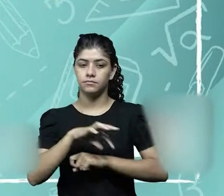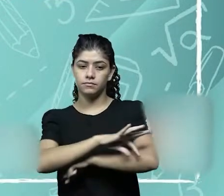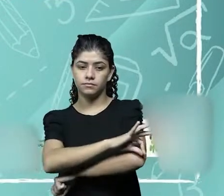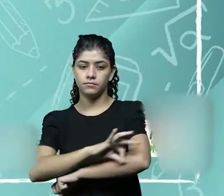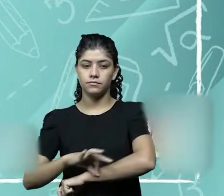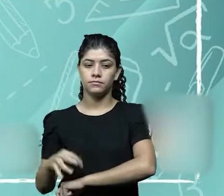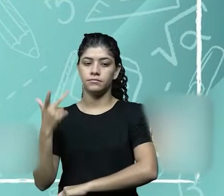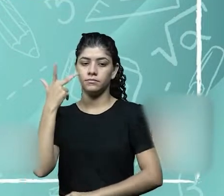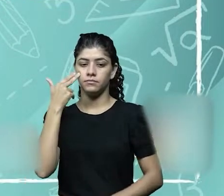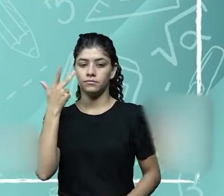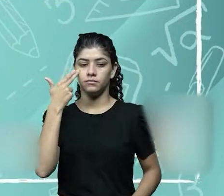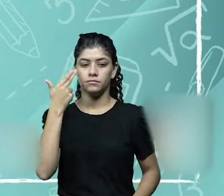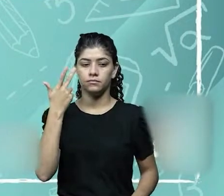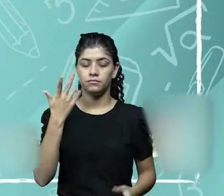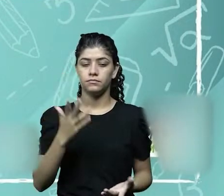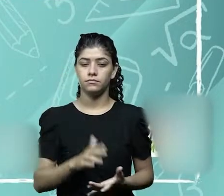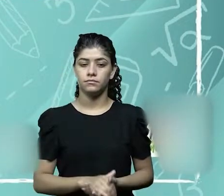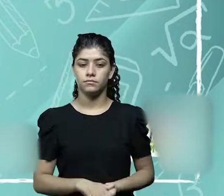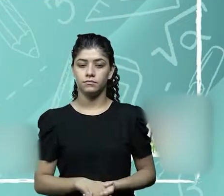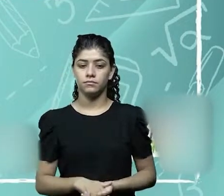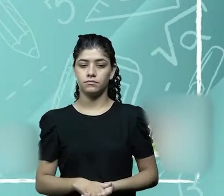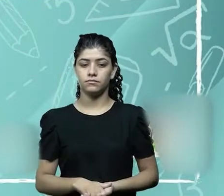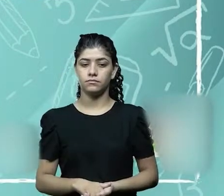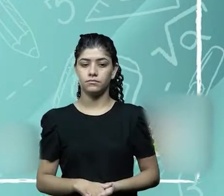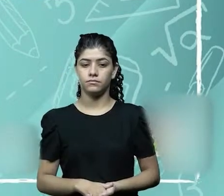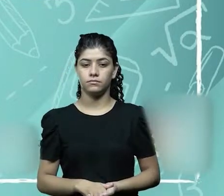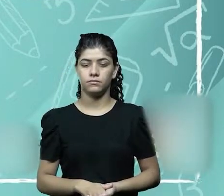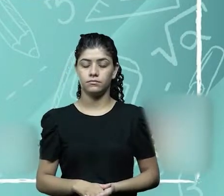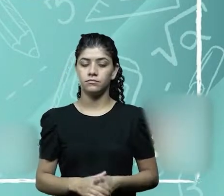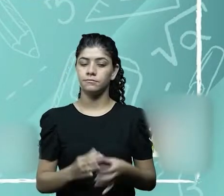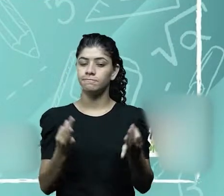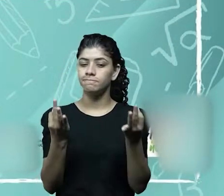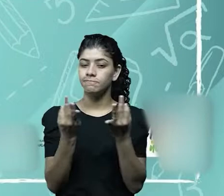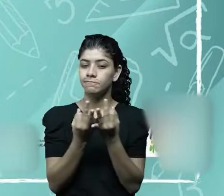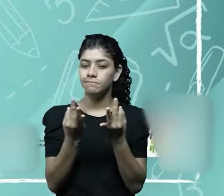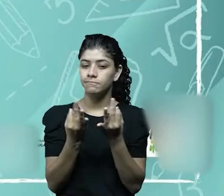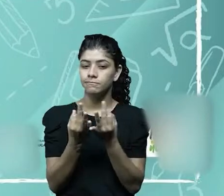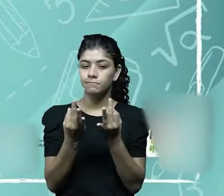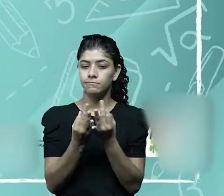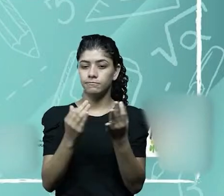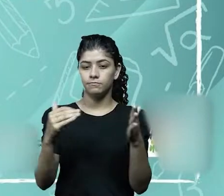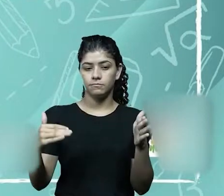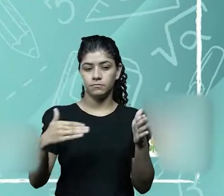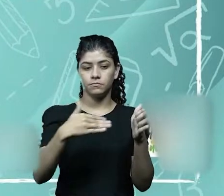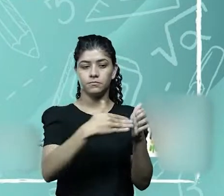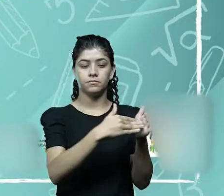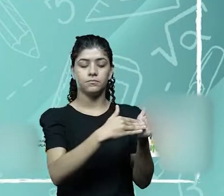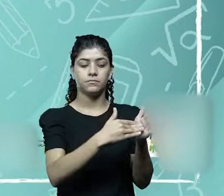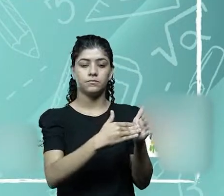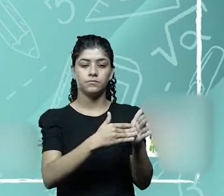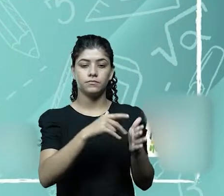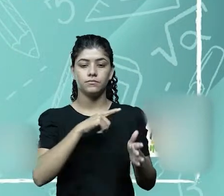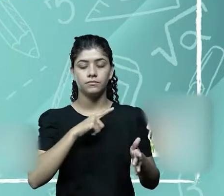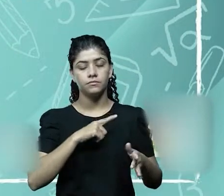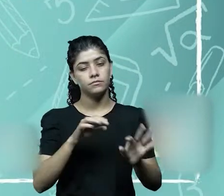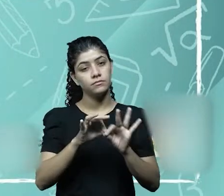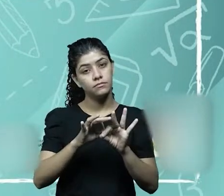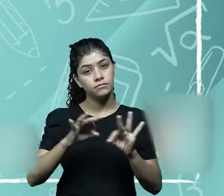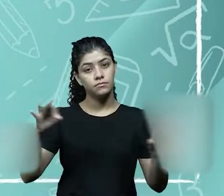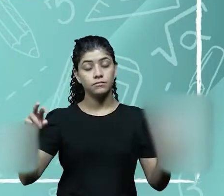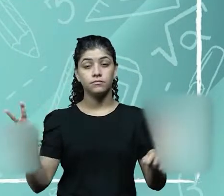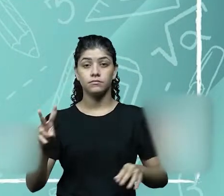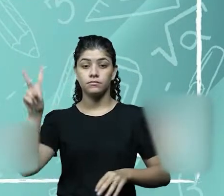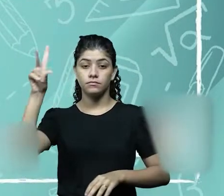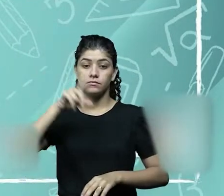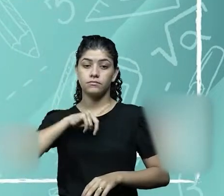normal, onde nós temos o batente da régua perfeitamente alinhado com a peça, e aí você mede o valor